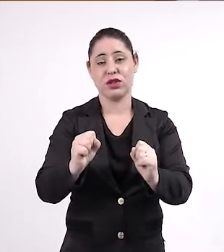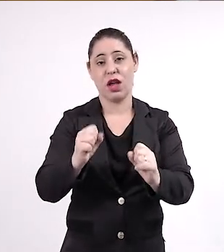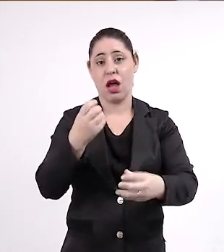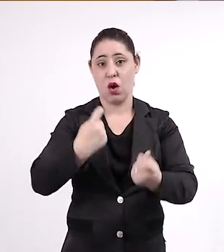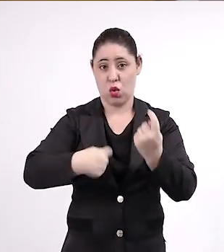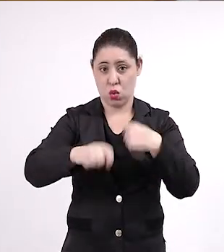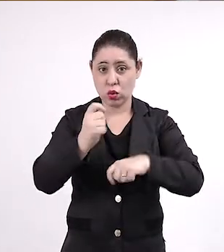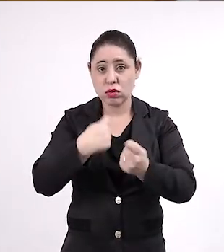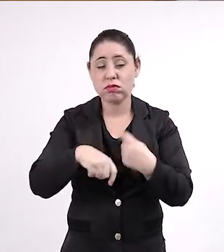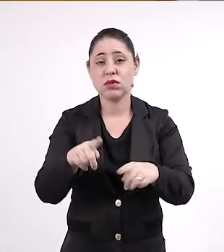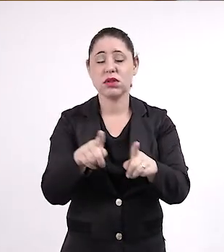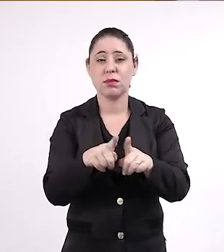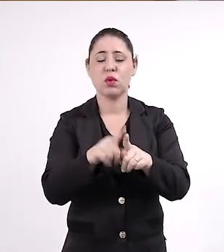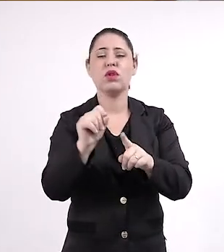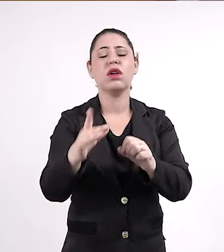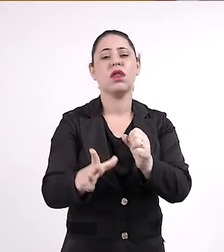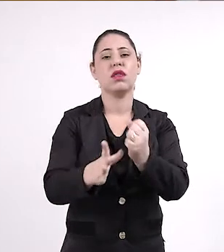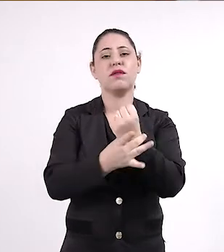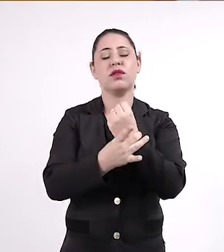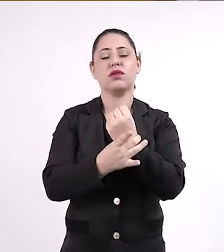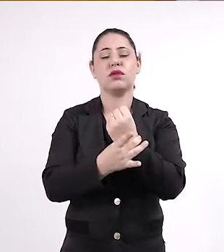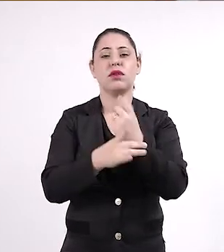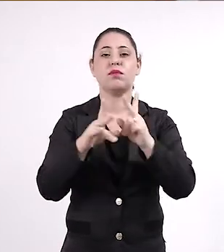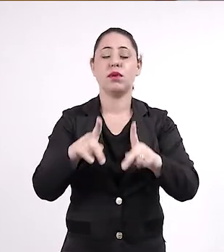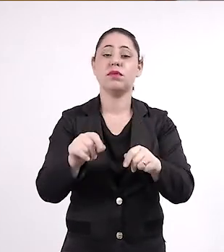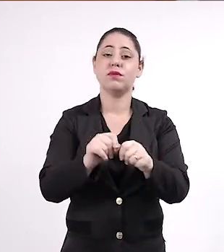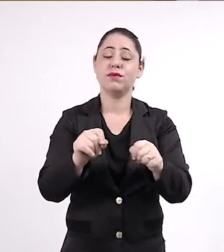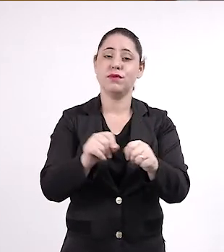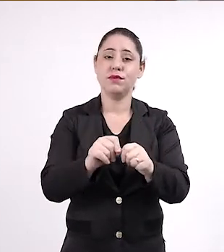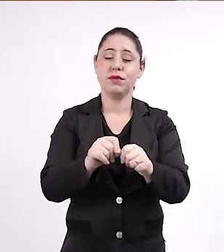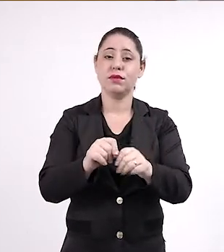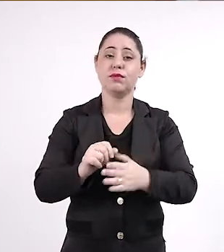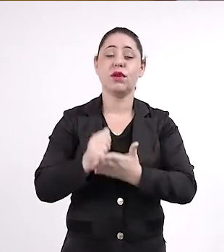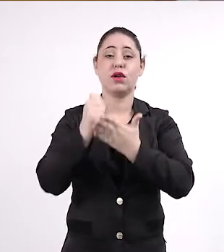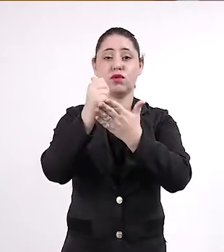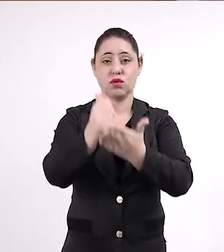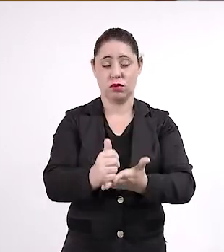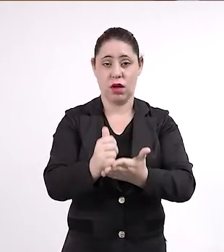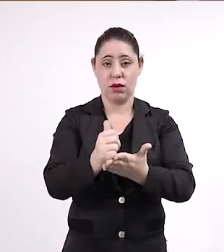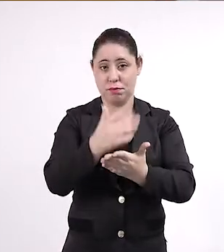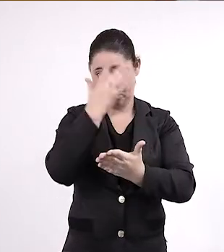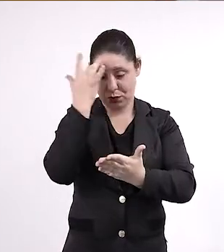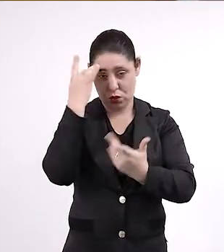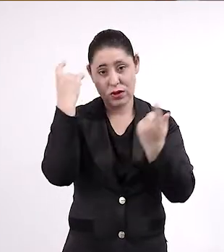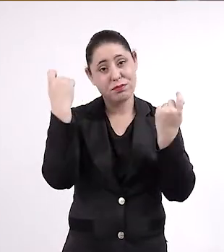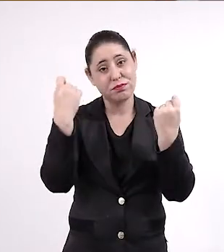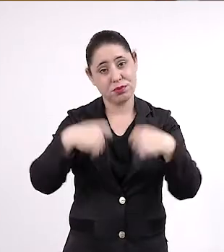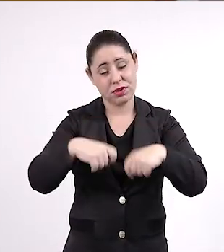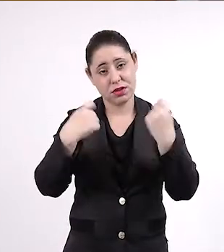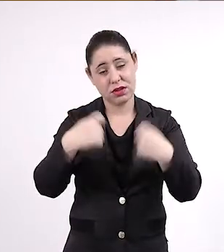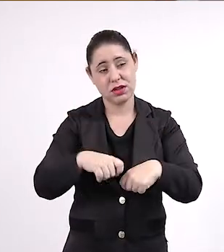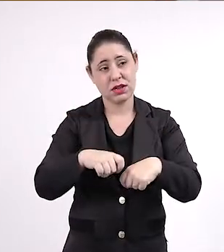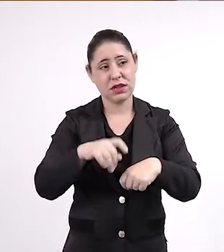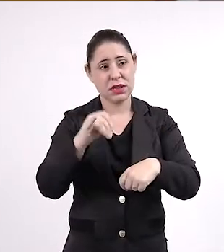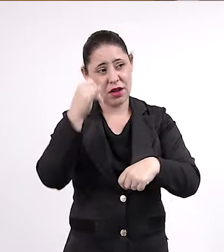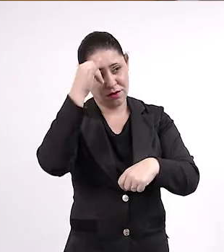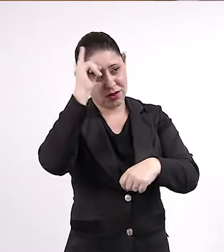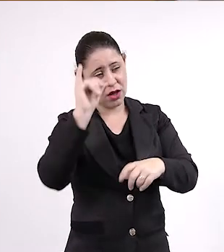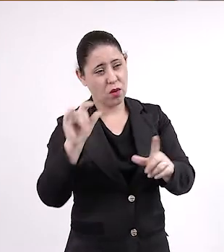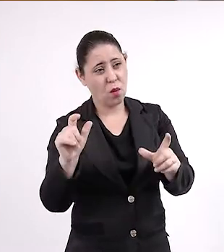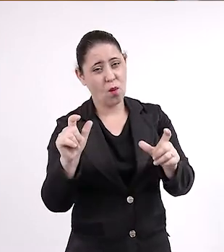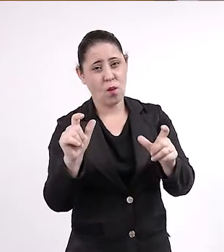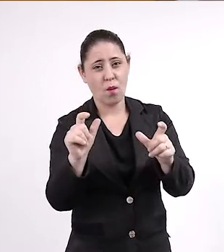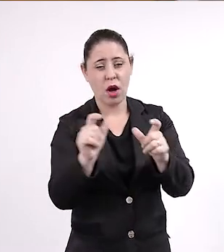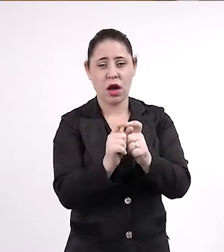no aspecto econômico. O que a Defensoria tem feito em prol dos seus assistidos para, se não